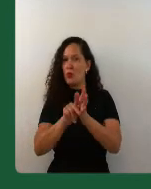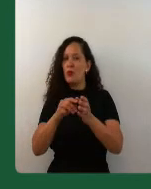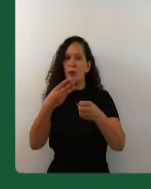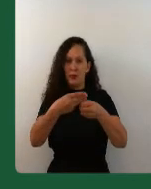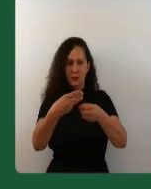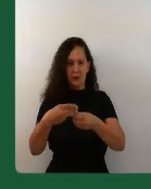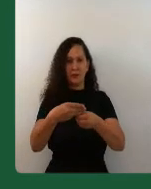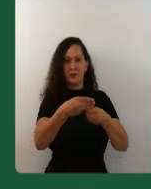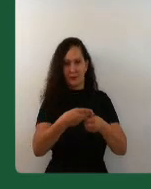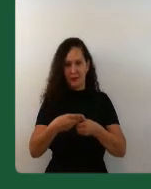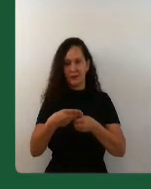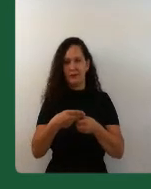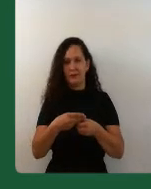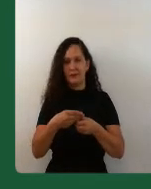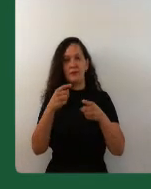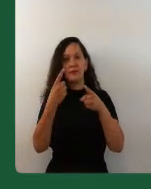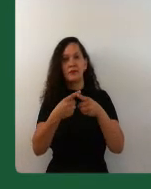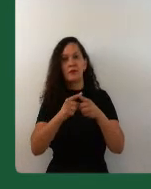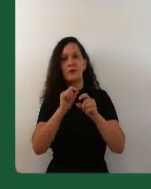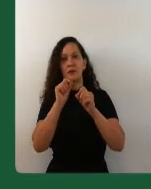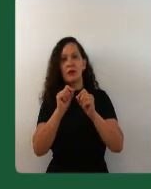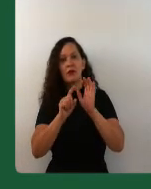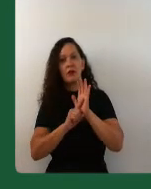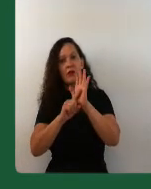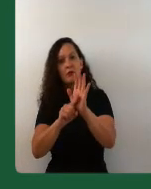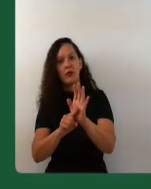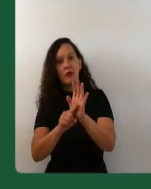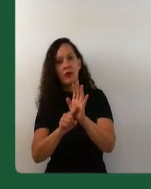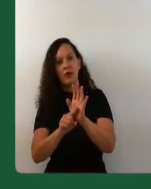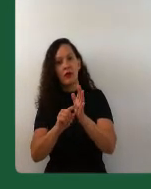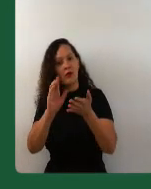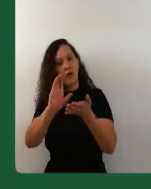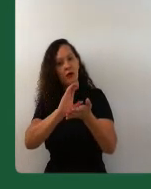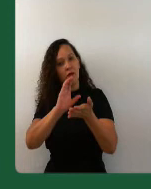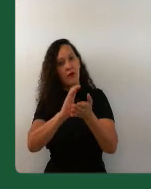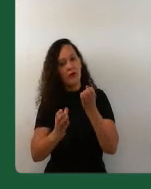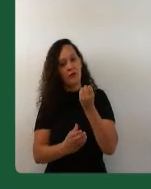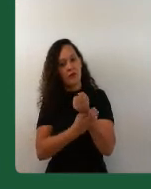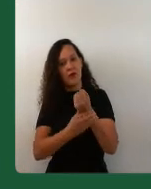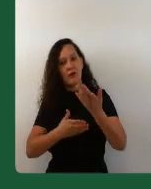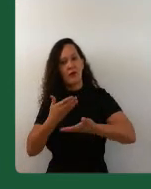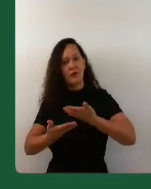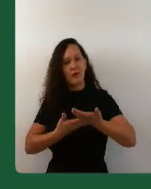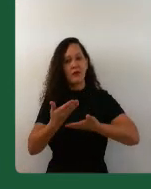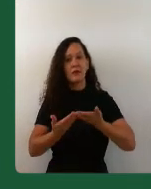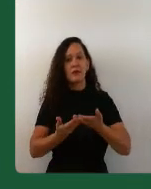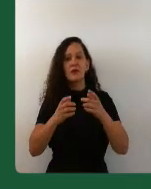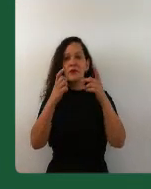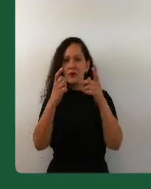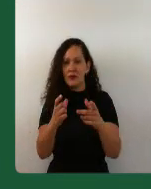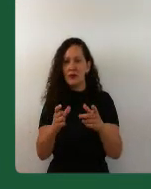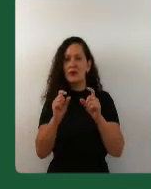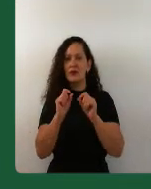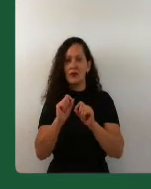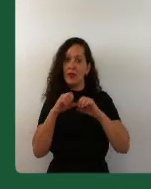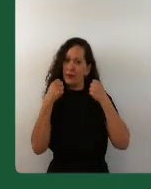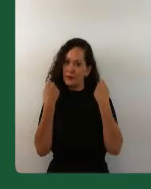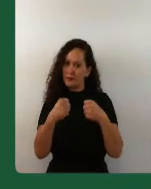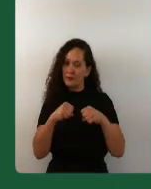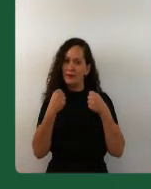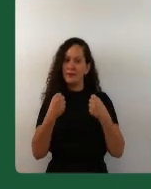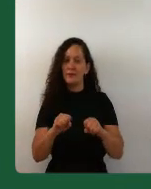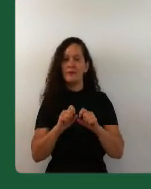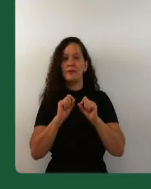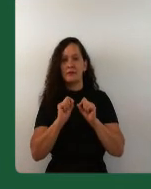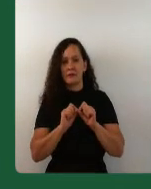município, porque ele vai disponibilizar um recurso que garanta o tratamento dele no local que ele precise. No